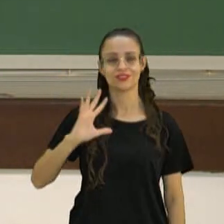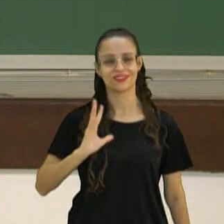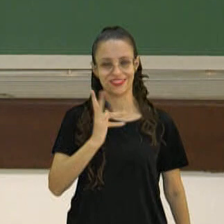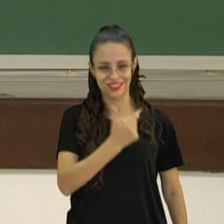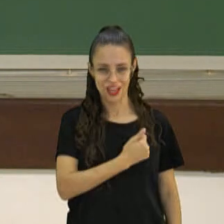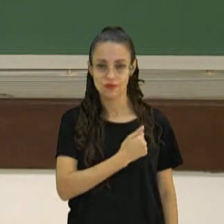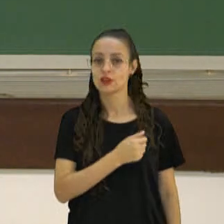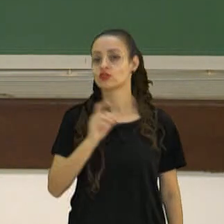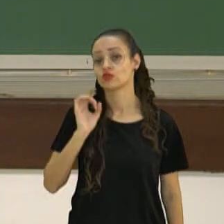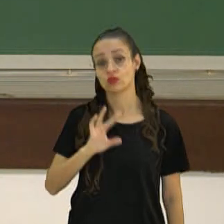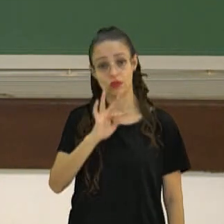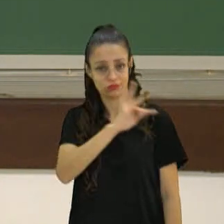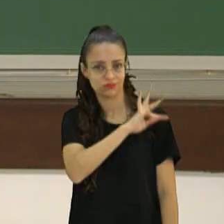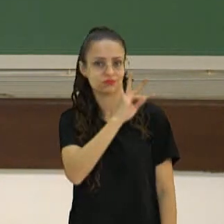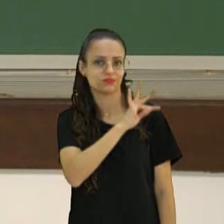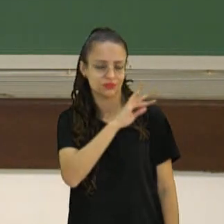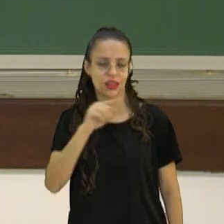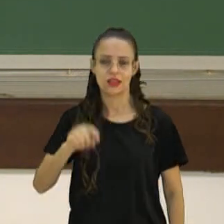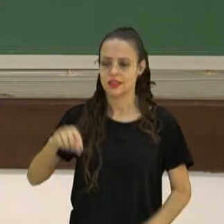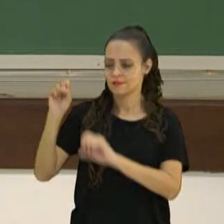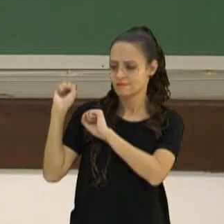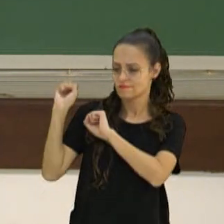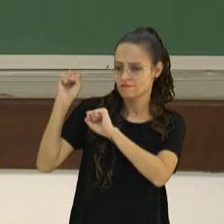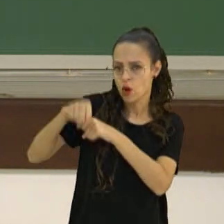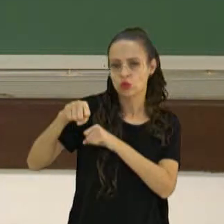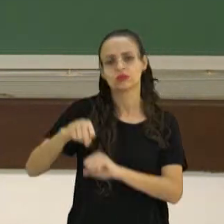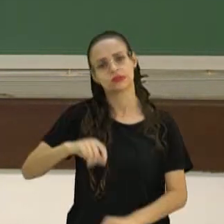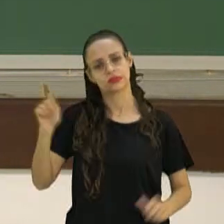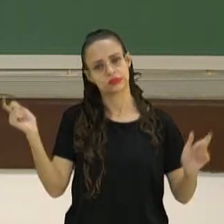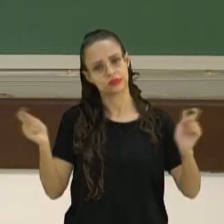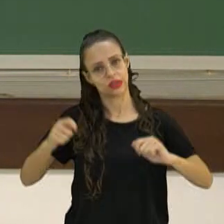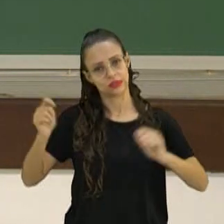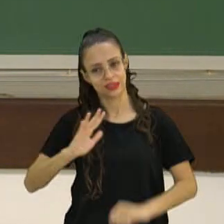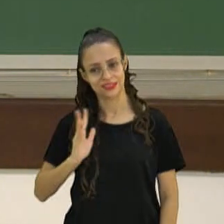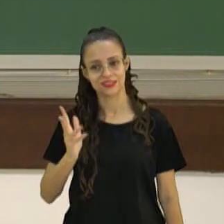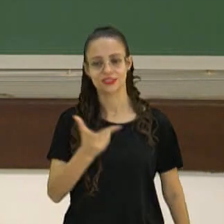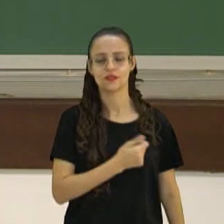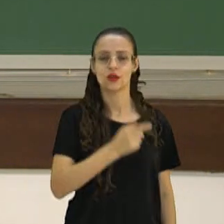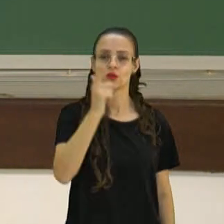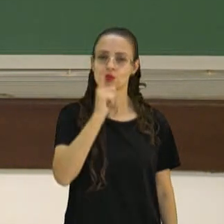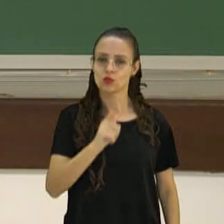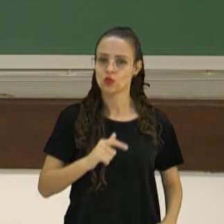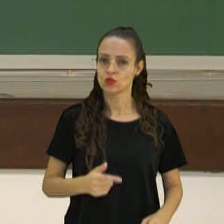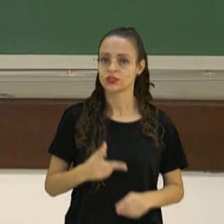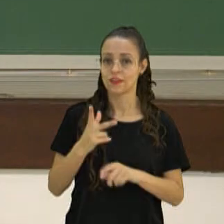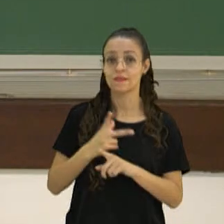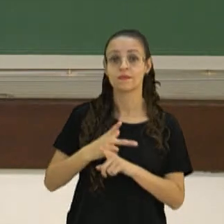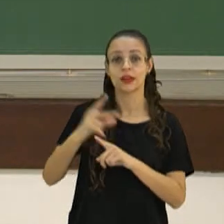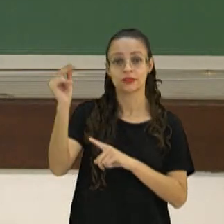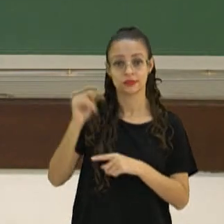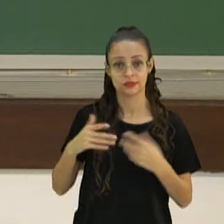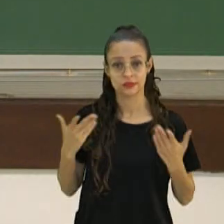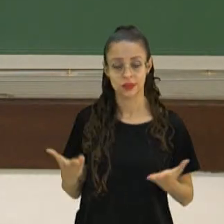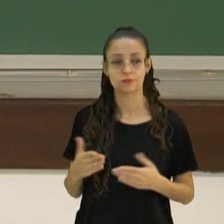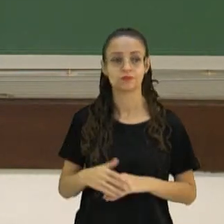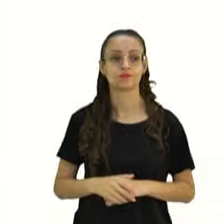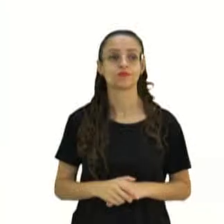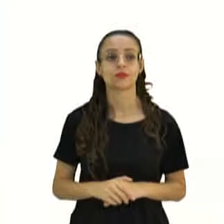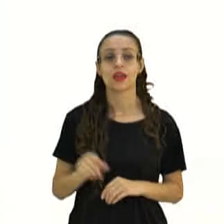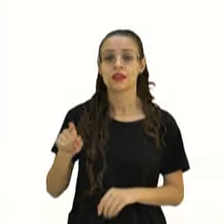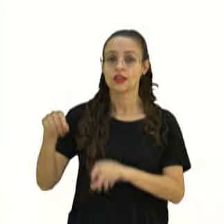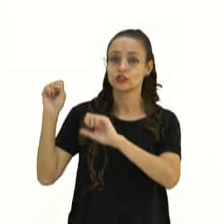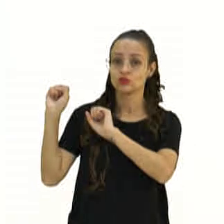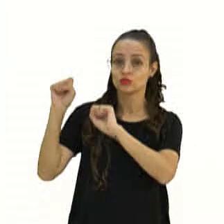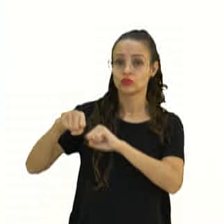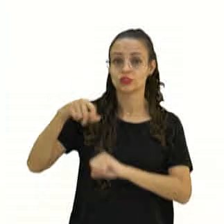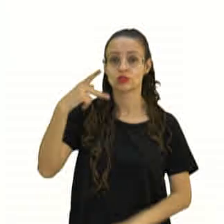situações ali que só a técnica de jiu-jitsu vai conseguir salvar o atleta, né? Então, o que é o jiu-jitsu? O